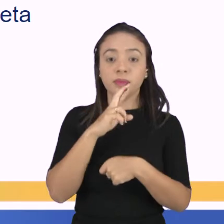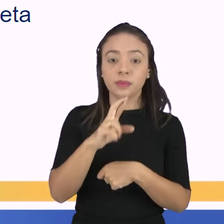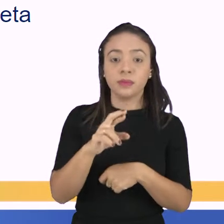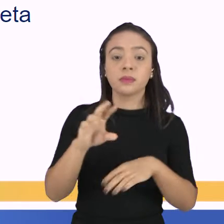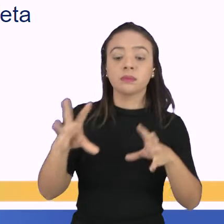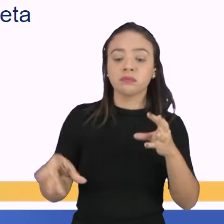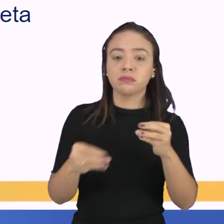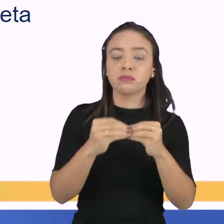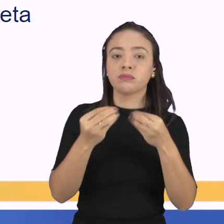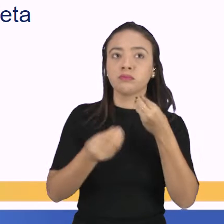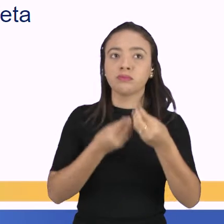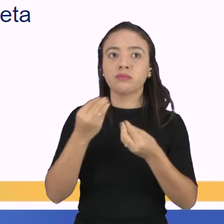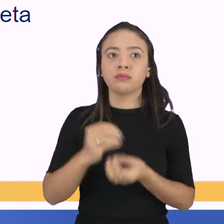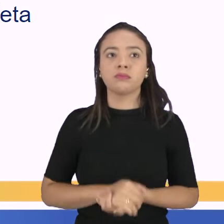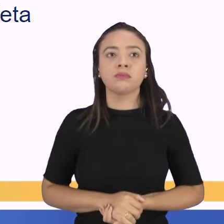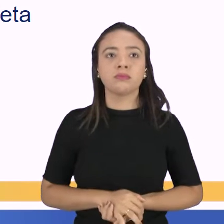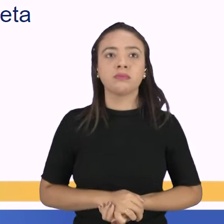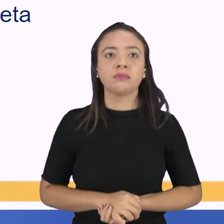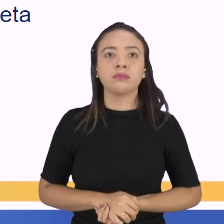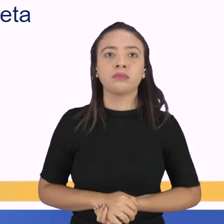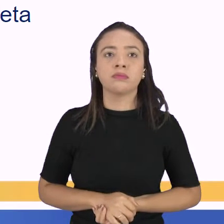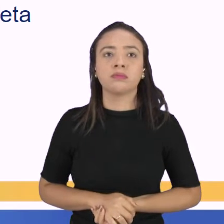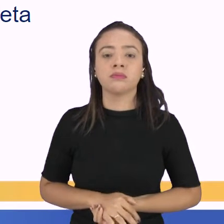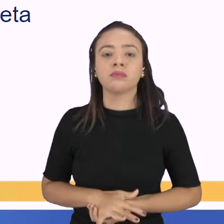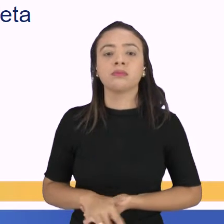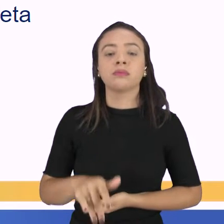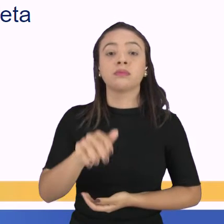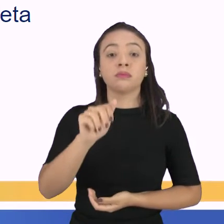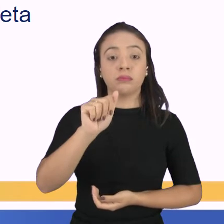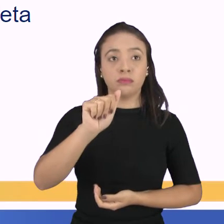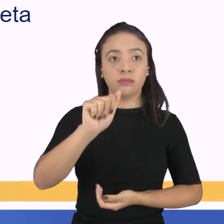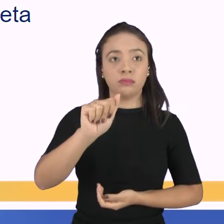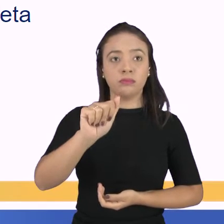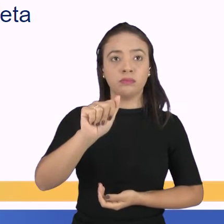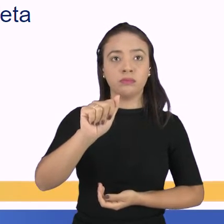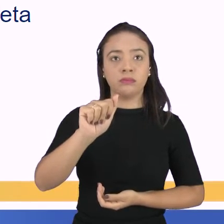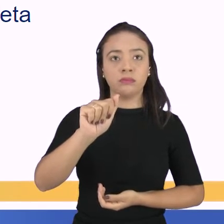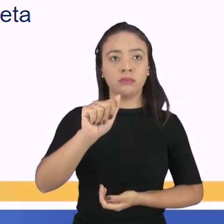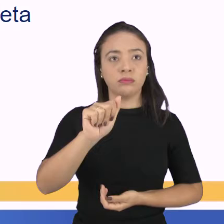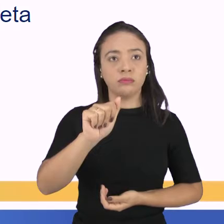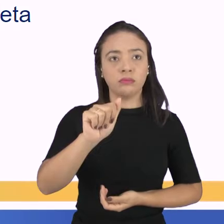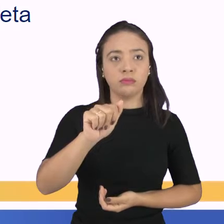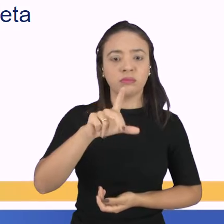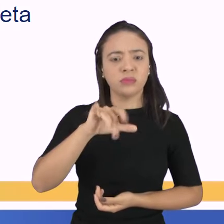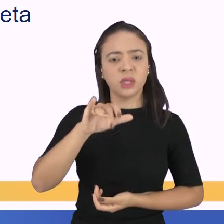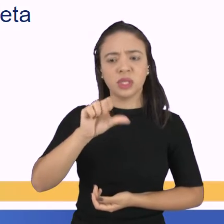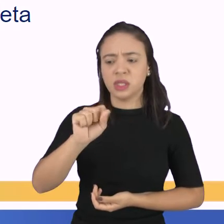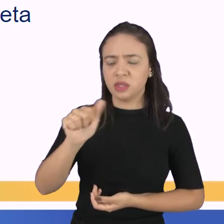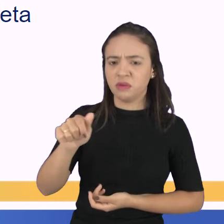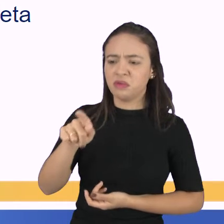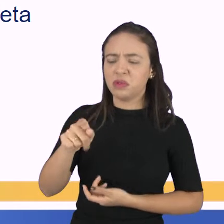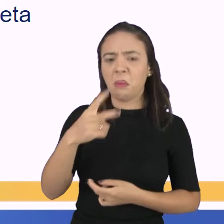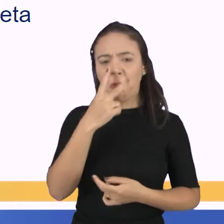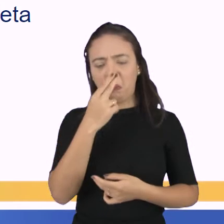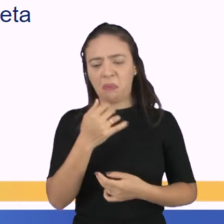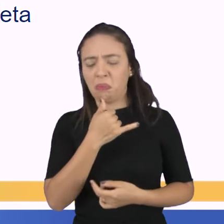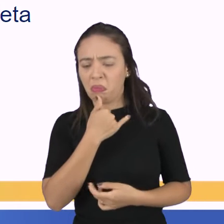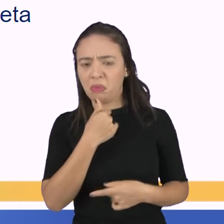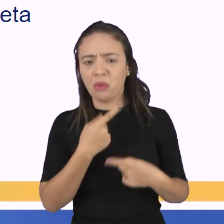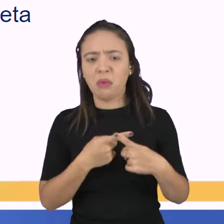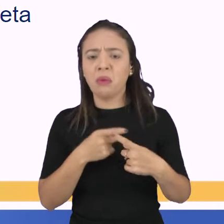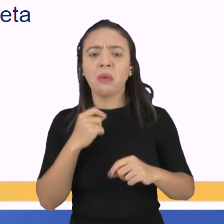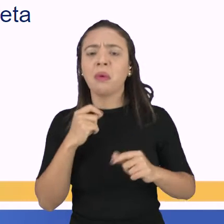completa. Lisa, you look so sad. What's the matter? Lisa, você está parecendo assim tão triste. Qual o